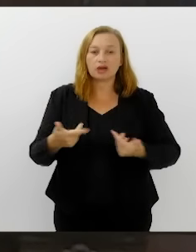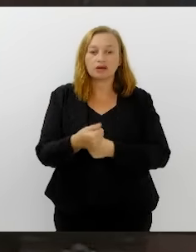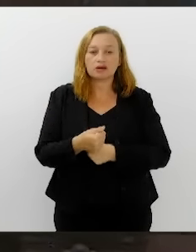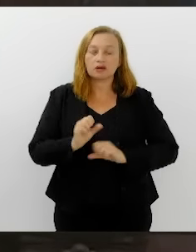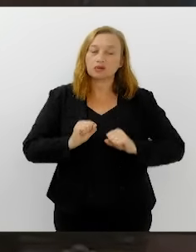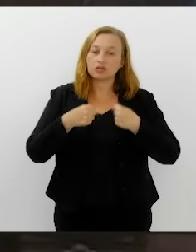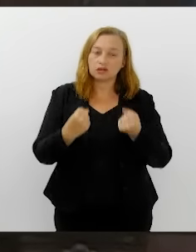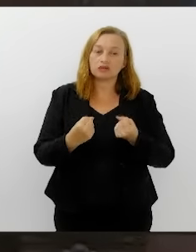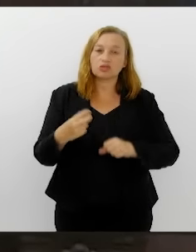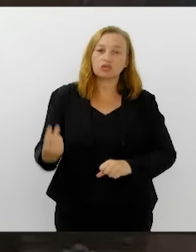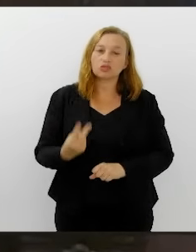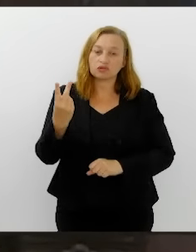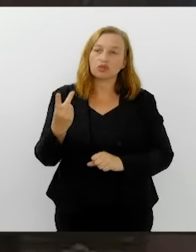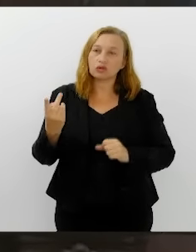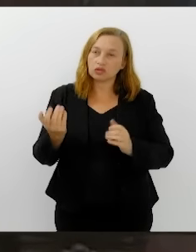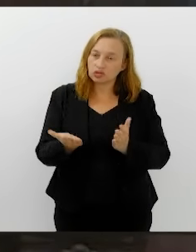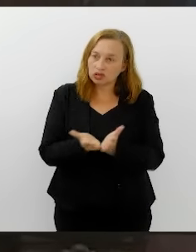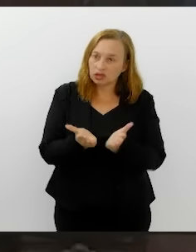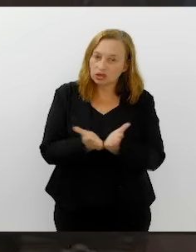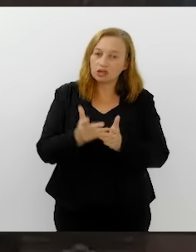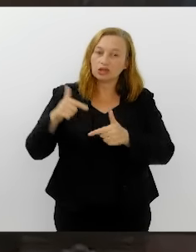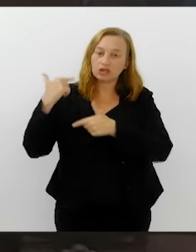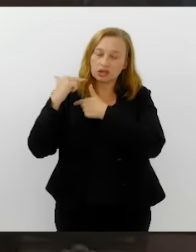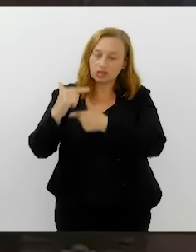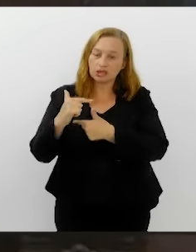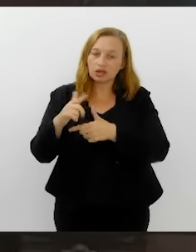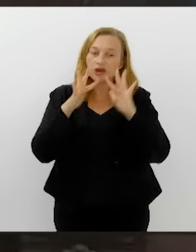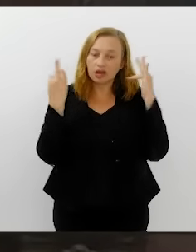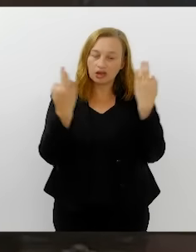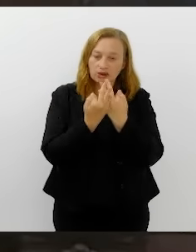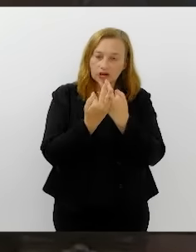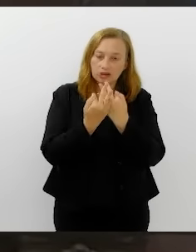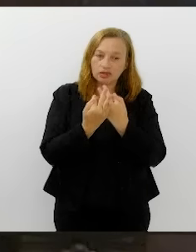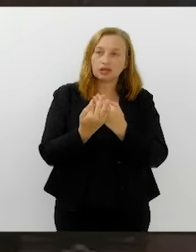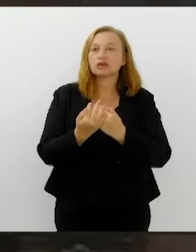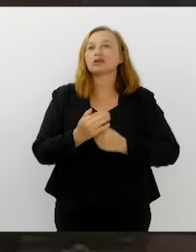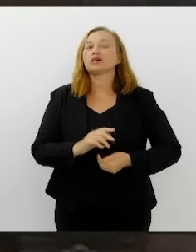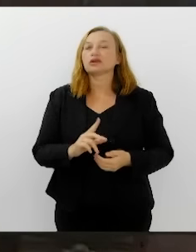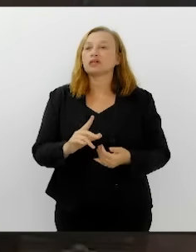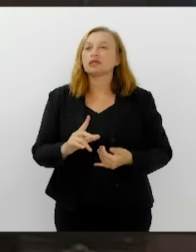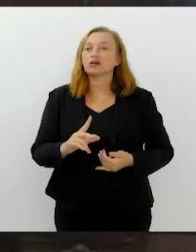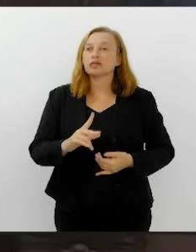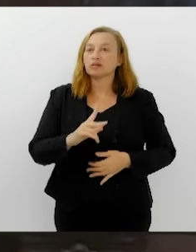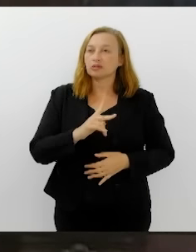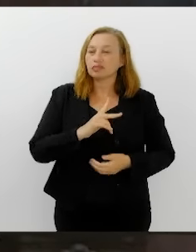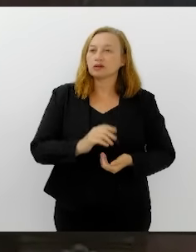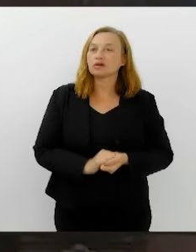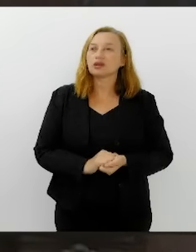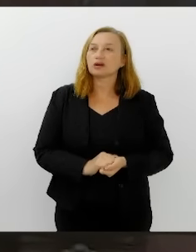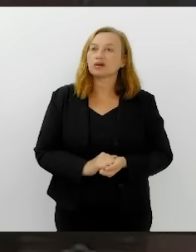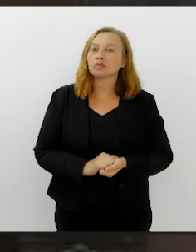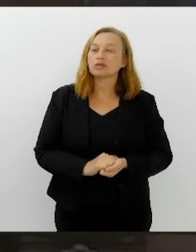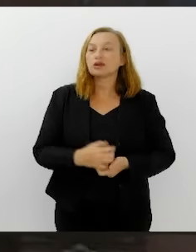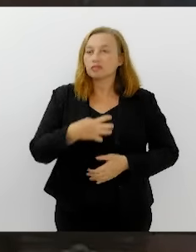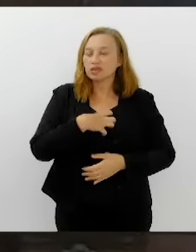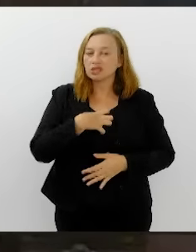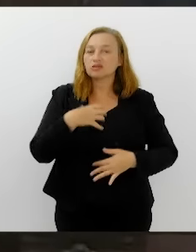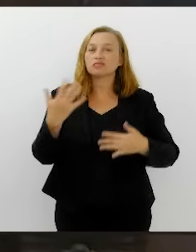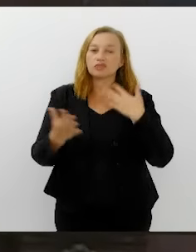os valores cristãos, a tradição, a família e a propriedade. Gostaria também de dizer que me sinto muito